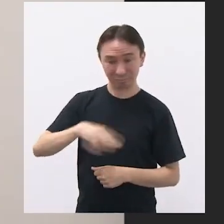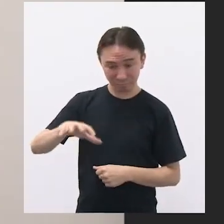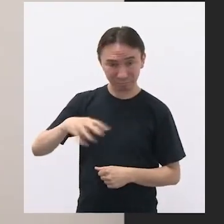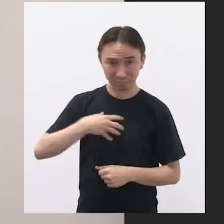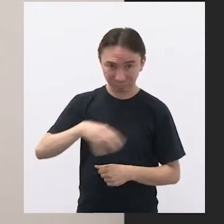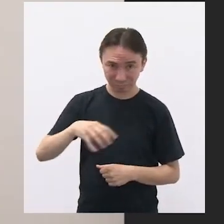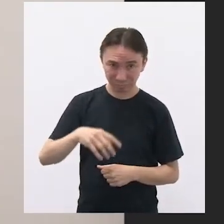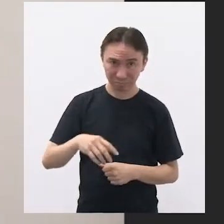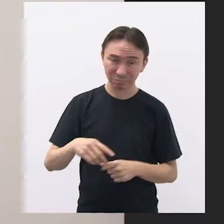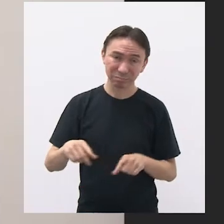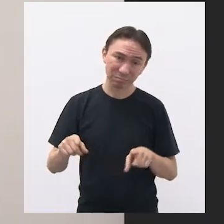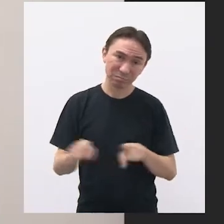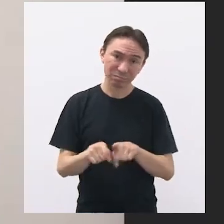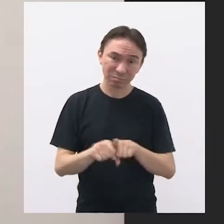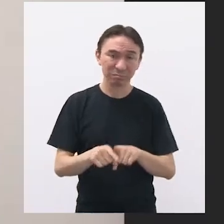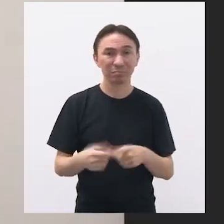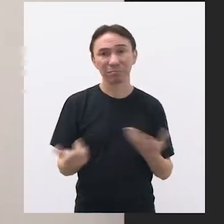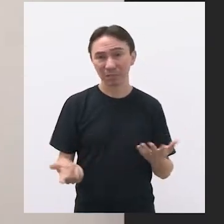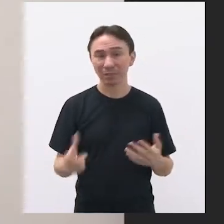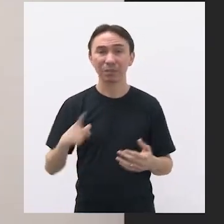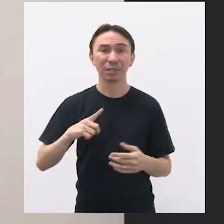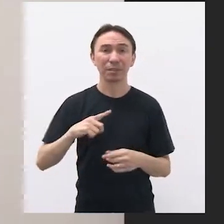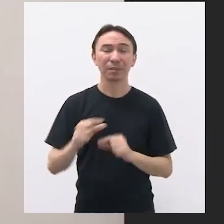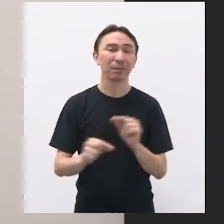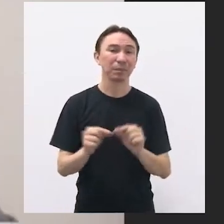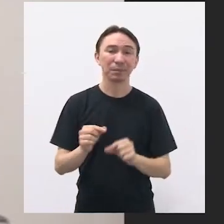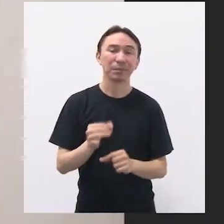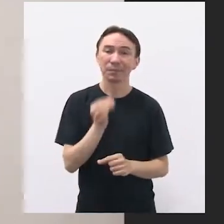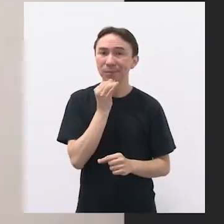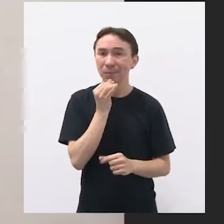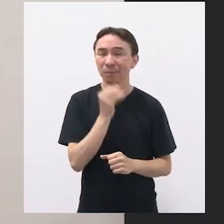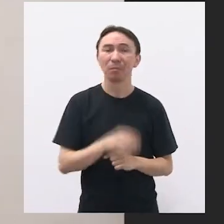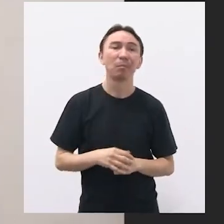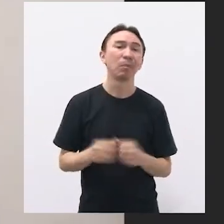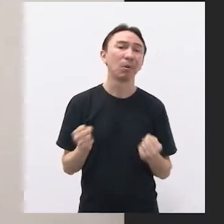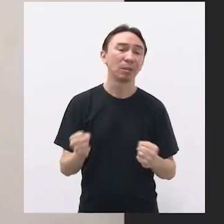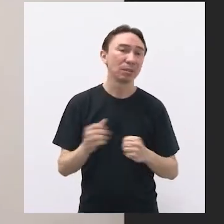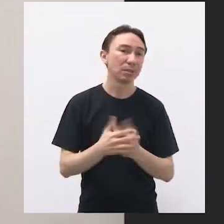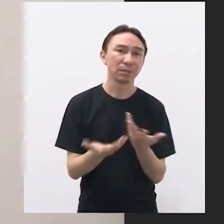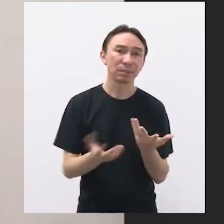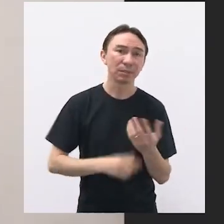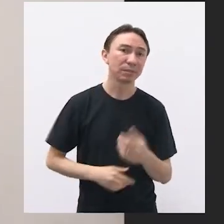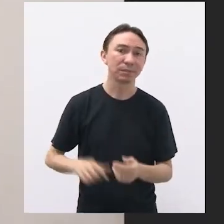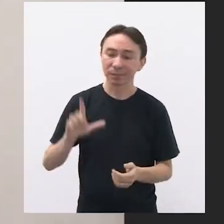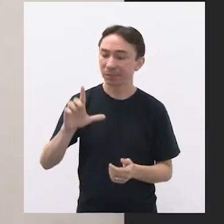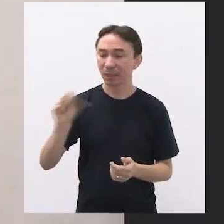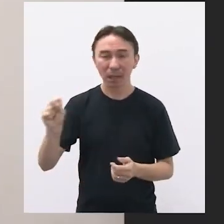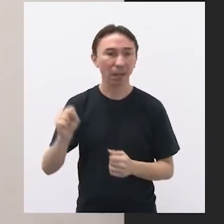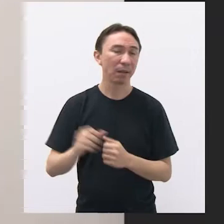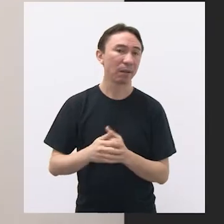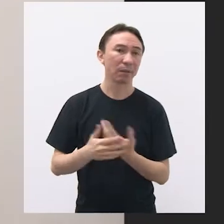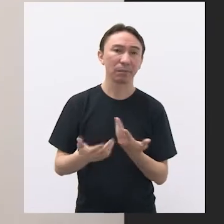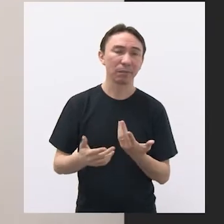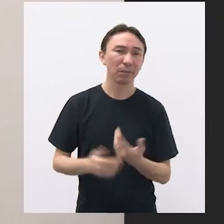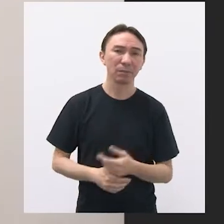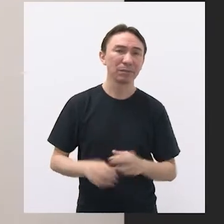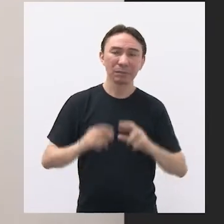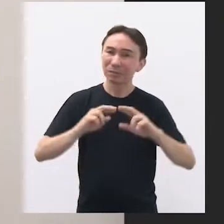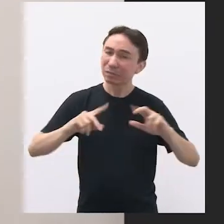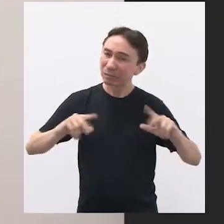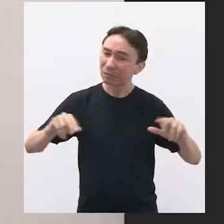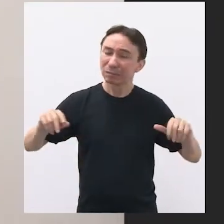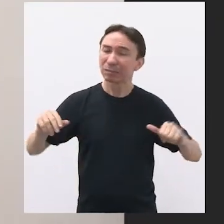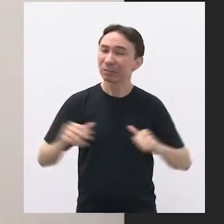afetiva, que a pessoa pode ser heterossexual, homossexual, bissexual, assexual. E, para além disso, nós